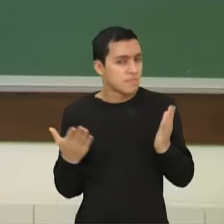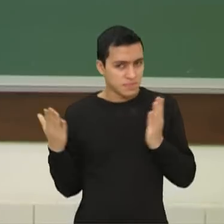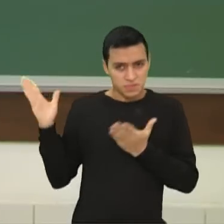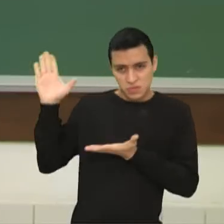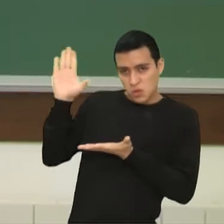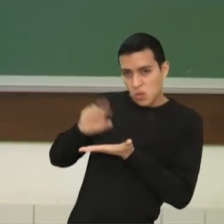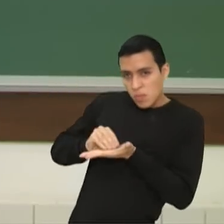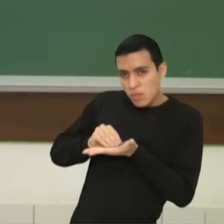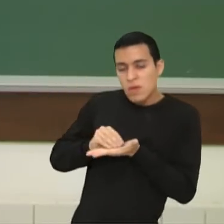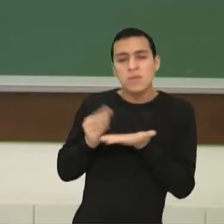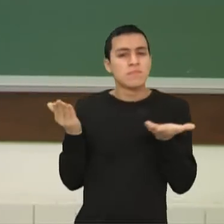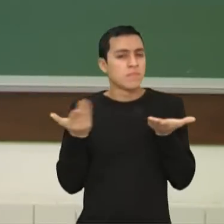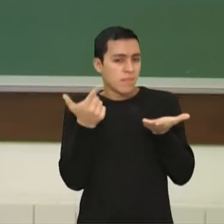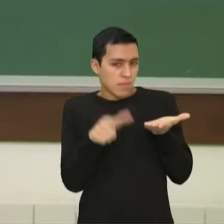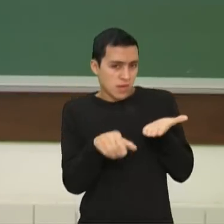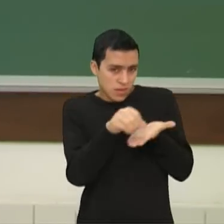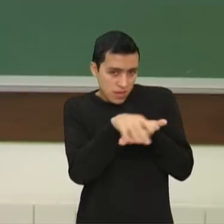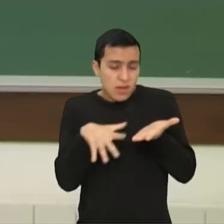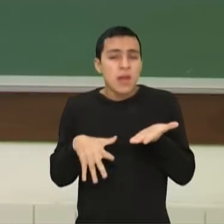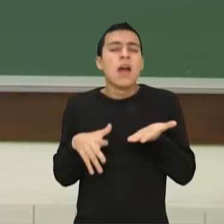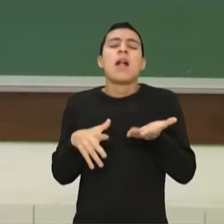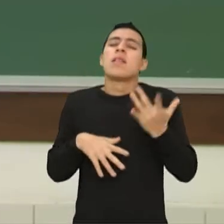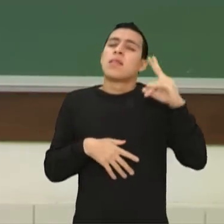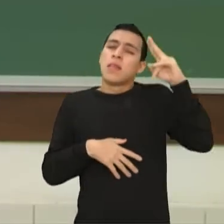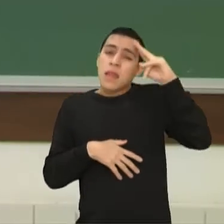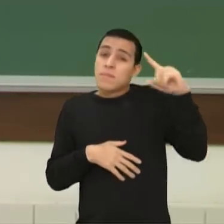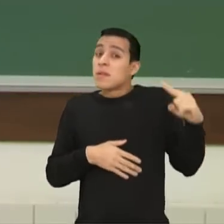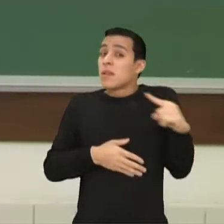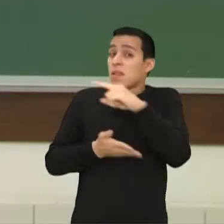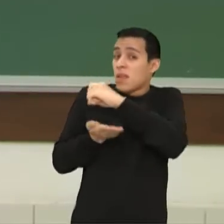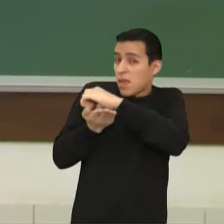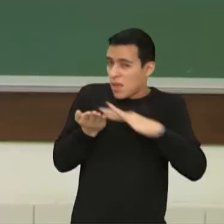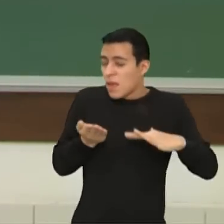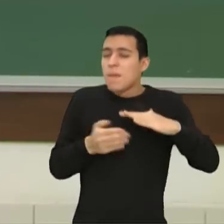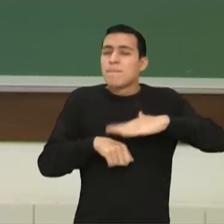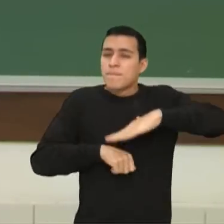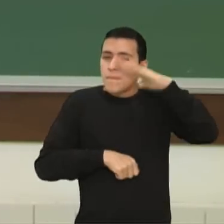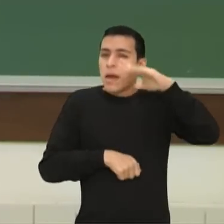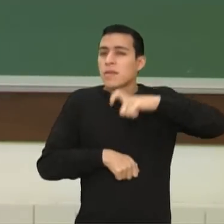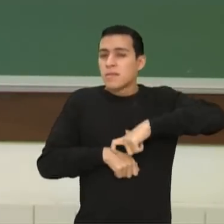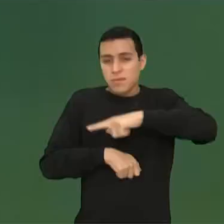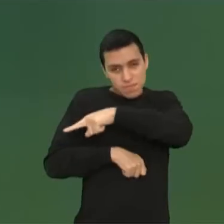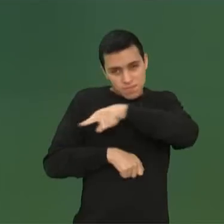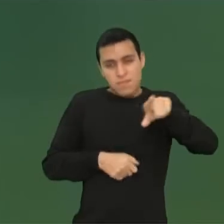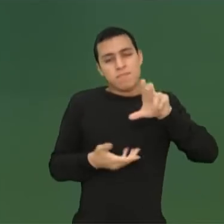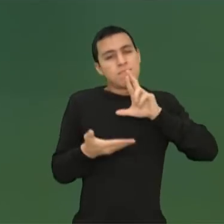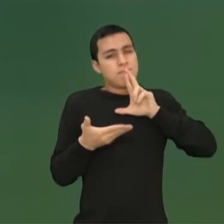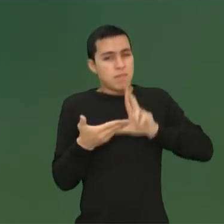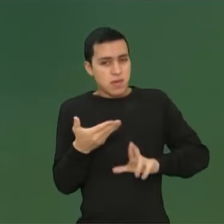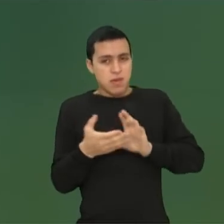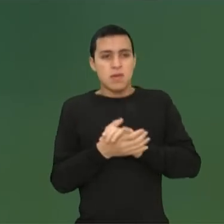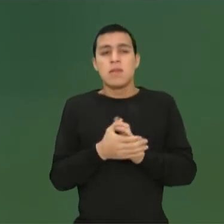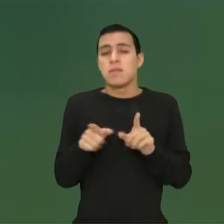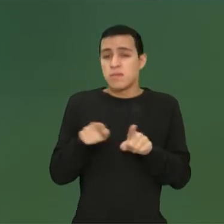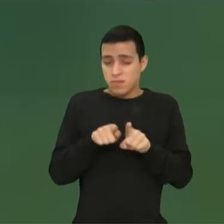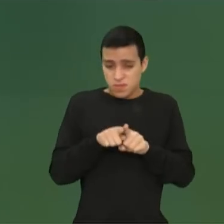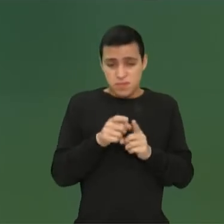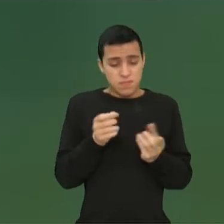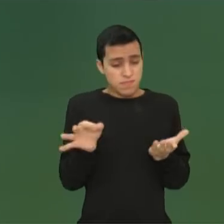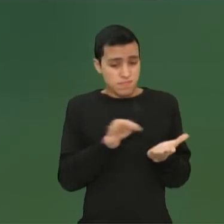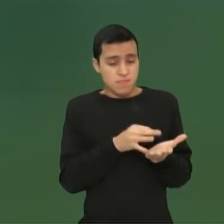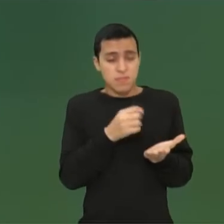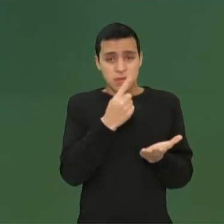Copiou o exercício? Vamos para mais um? Lembrando que esses exercícios vocês vão ter um tempo maior para responder. Também da página